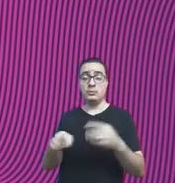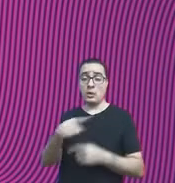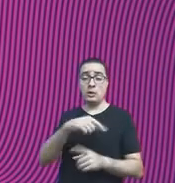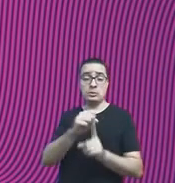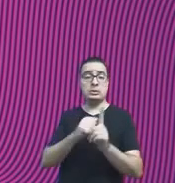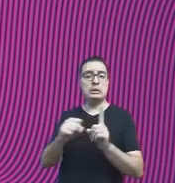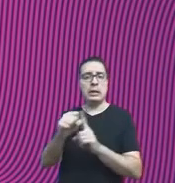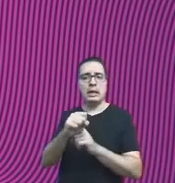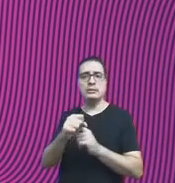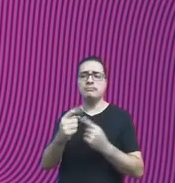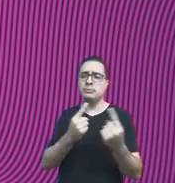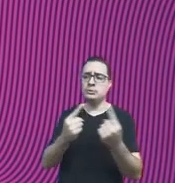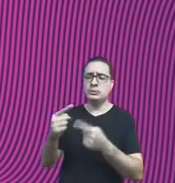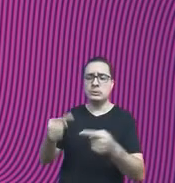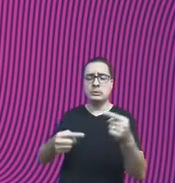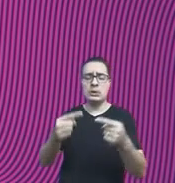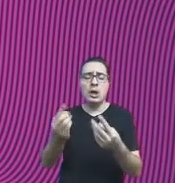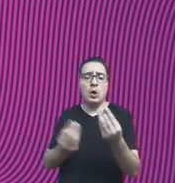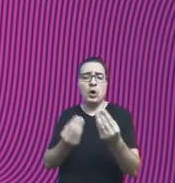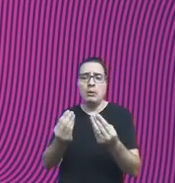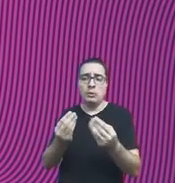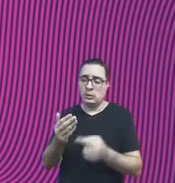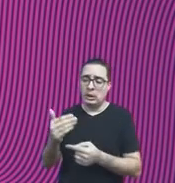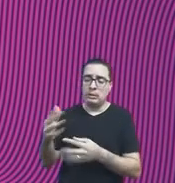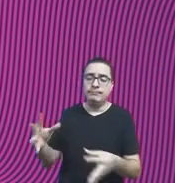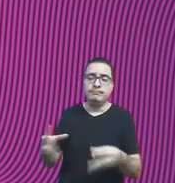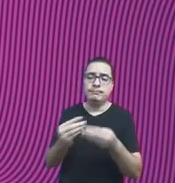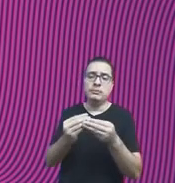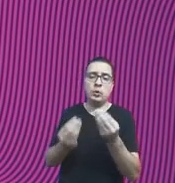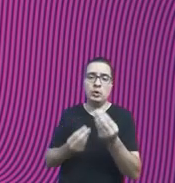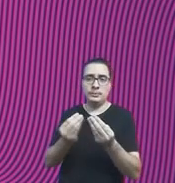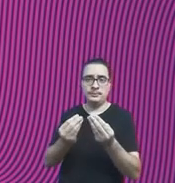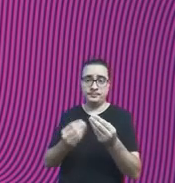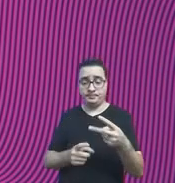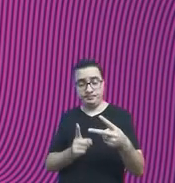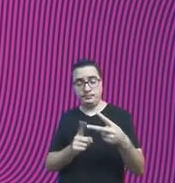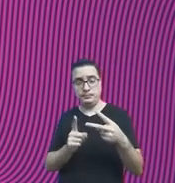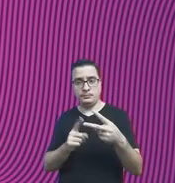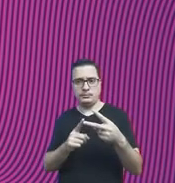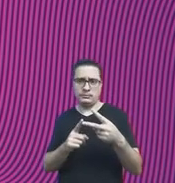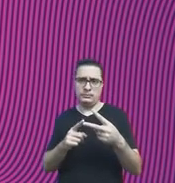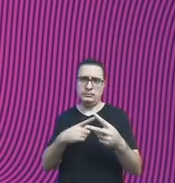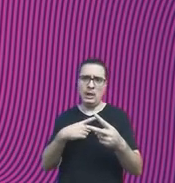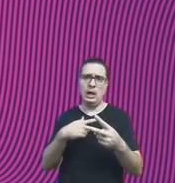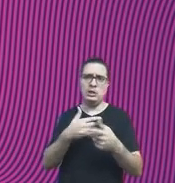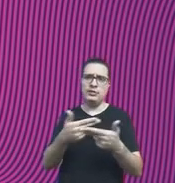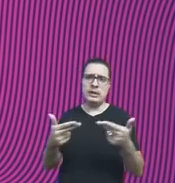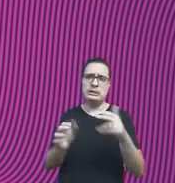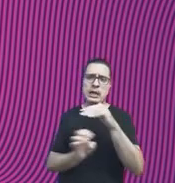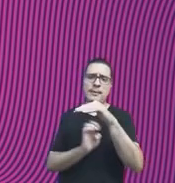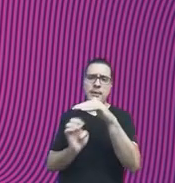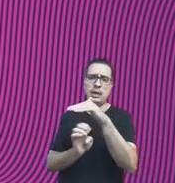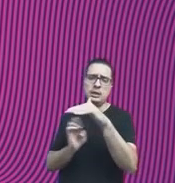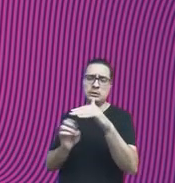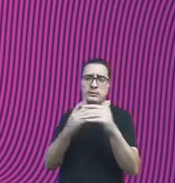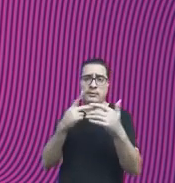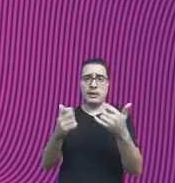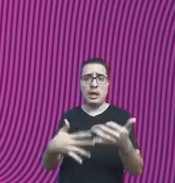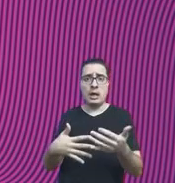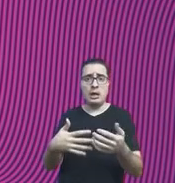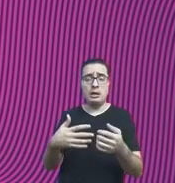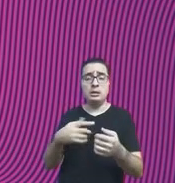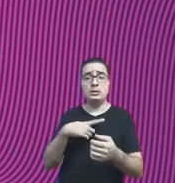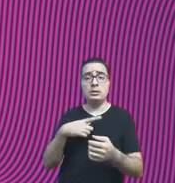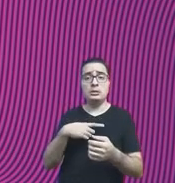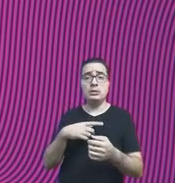é que a gente incorpora tecnologia. O segundo, e aqui está muito na conta das operadoras, tá? Vale aqui a autocrítica, vou chamar de